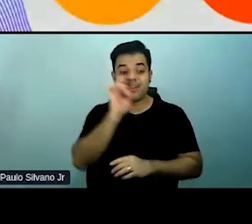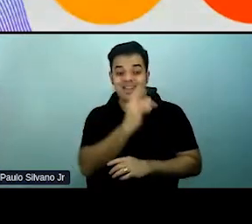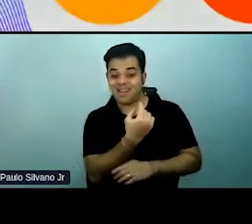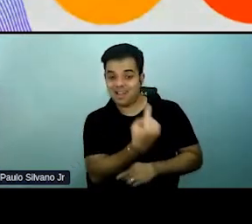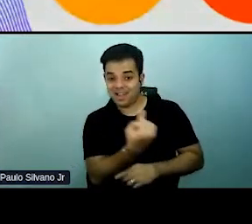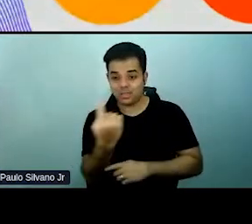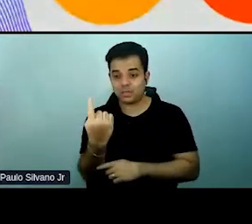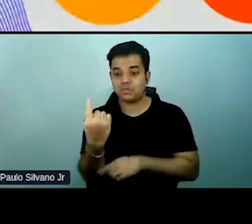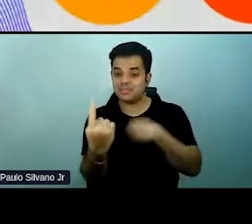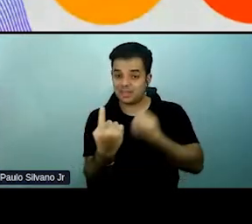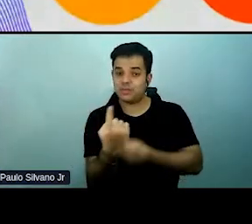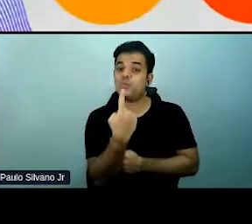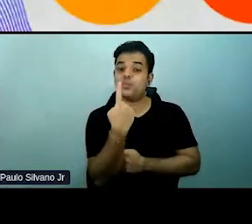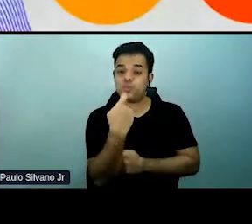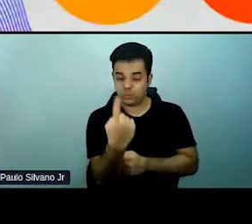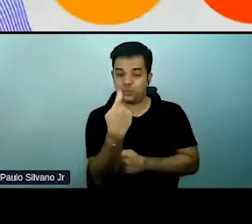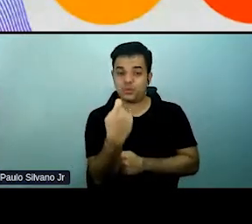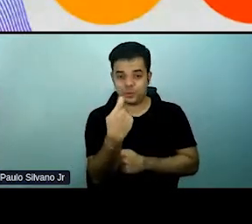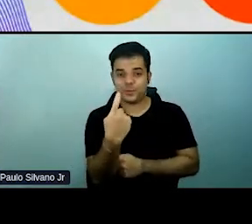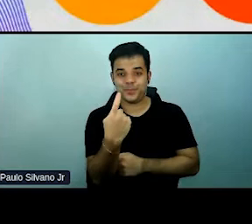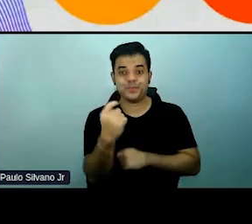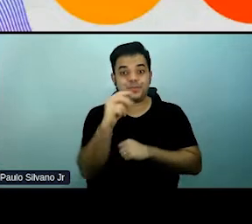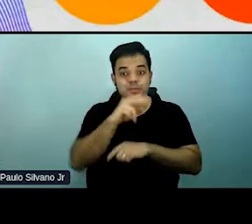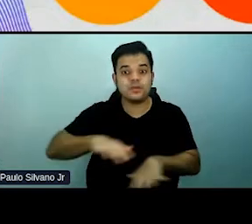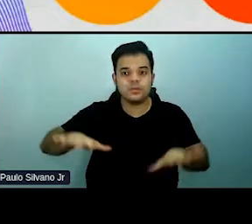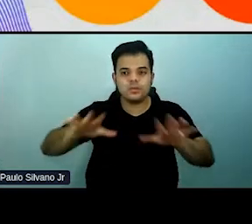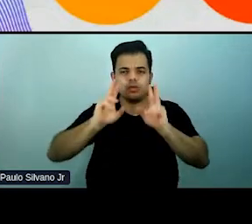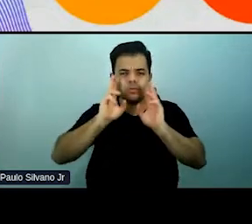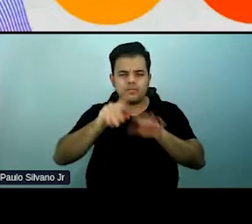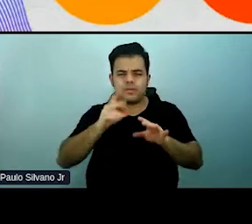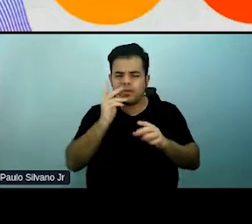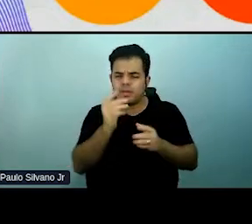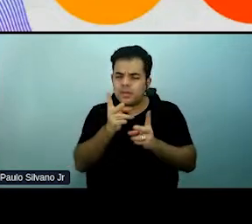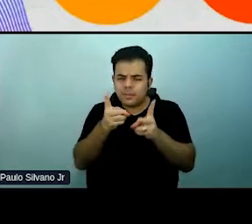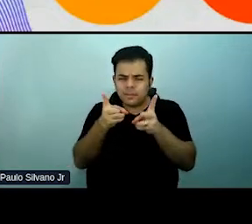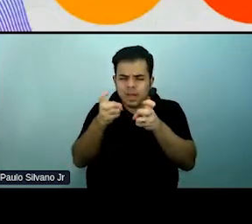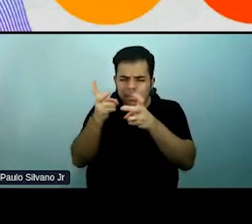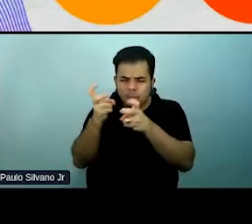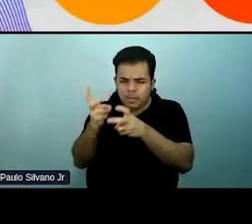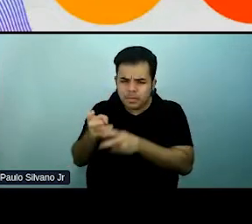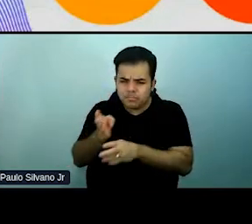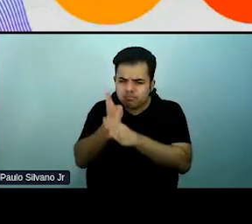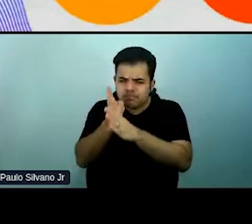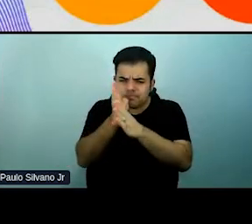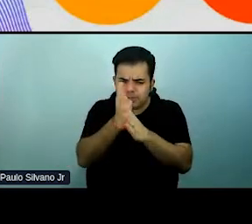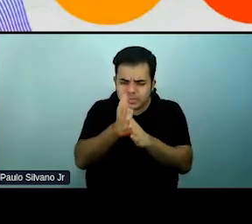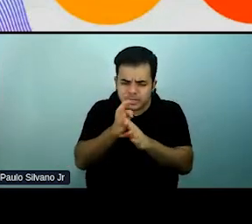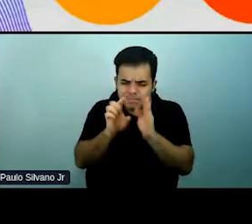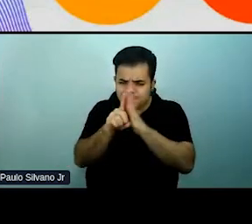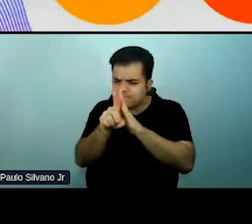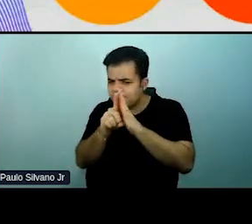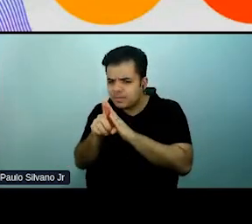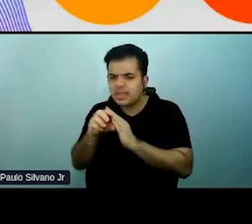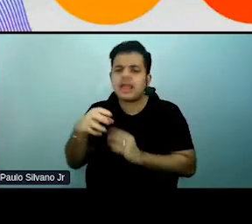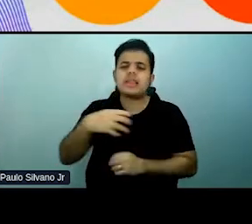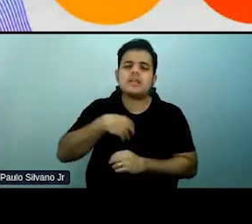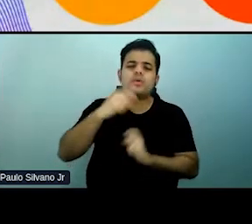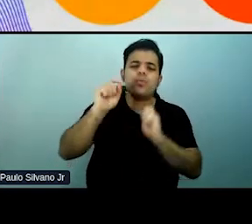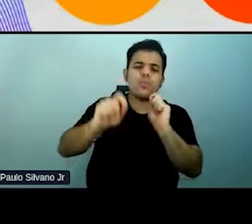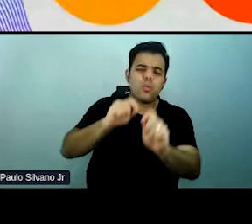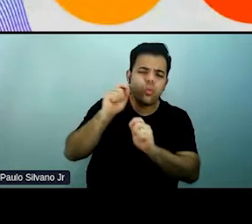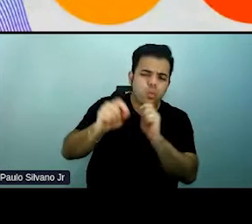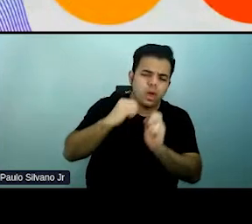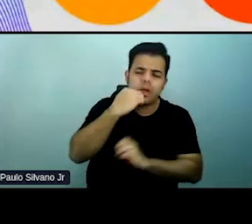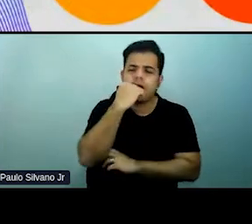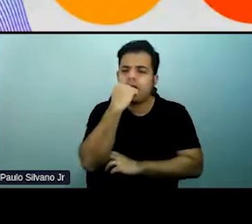parte. Então, quando você olha os quadrantes, você mapeia como que cada pessoa pode se sentir, e você